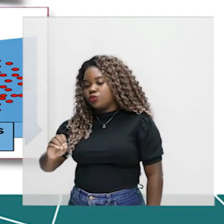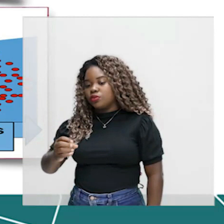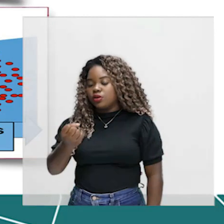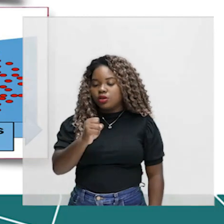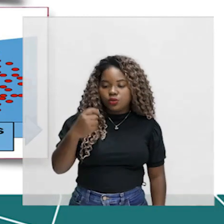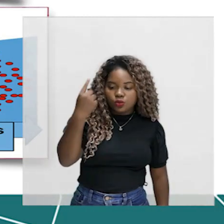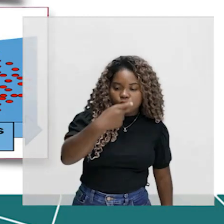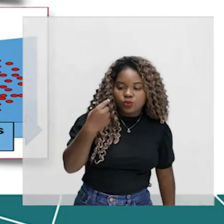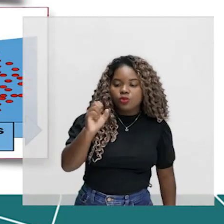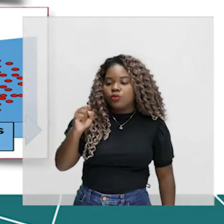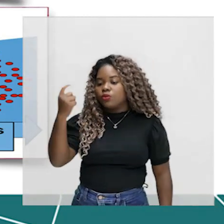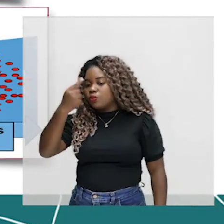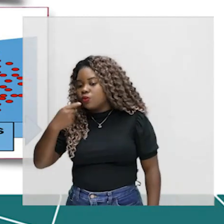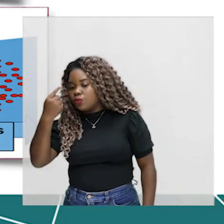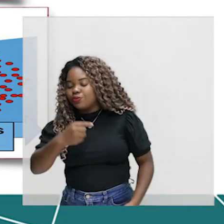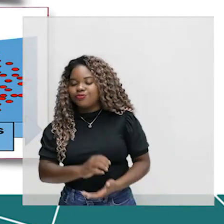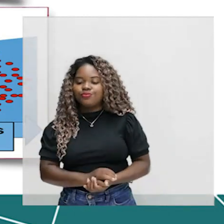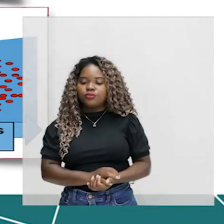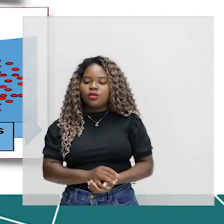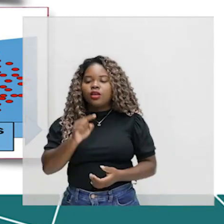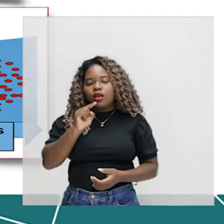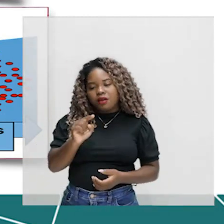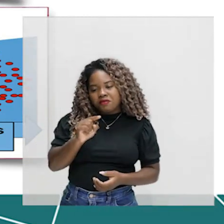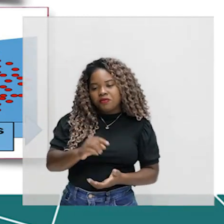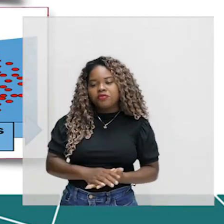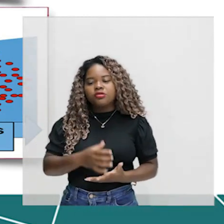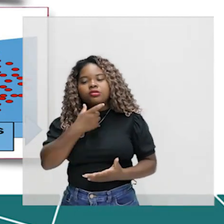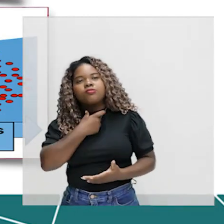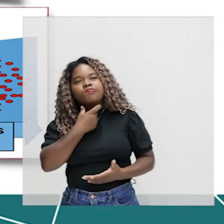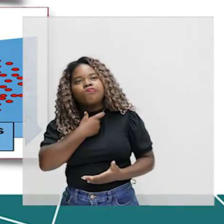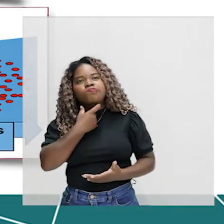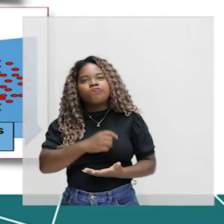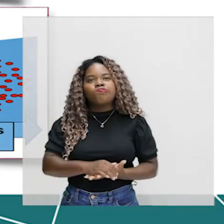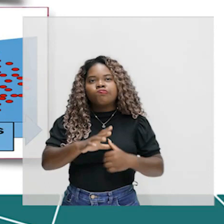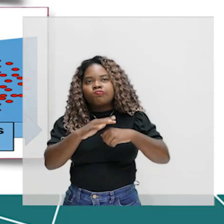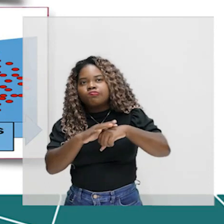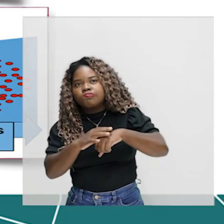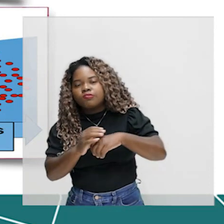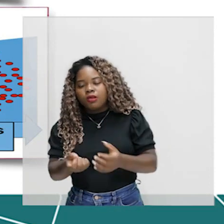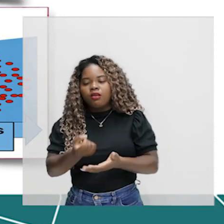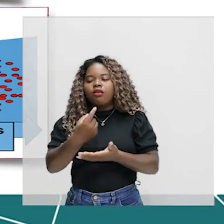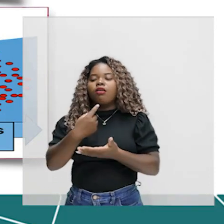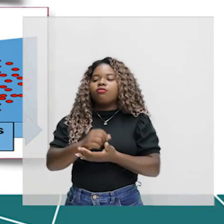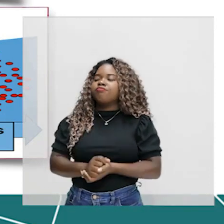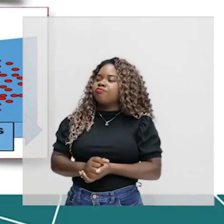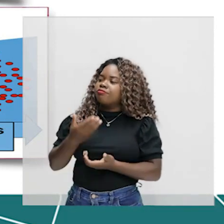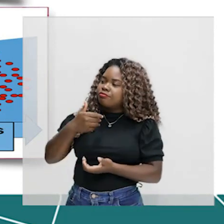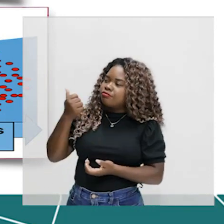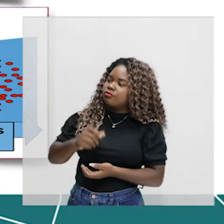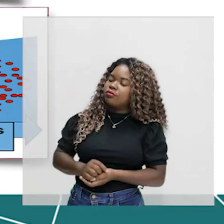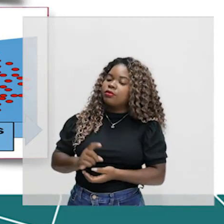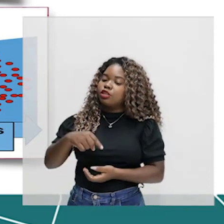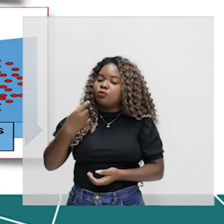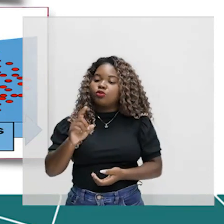você não Beleza você tá com a garganta inflamada toma antibiótico sente uma melhora Aí toma um antibiótico novamente daqui a 8 horas